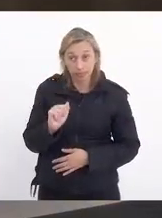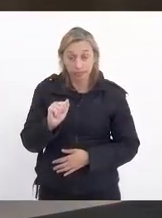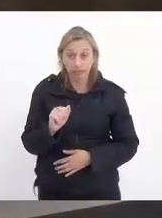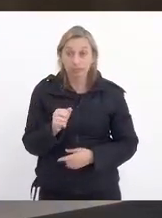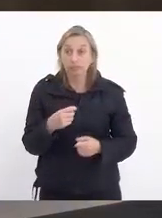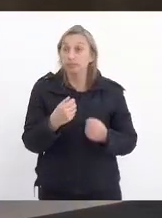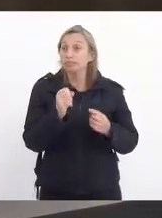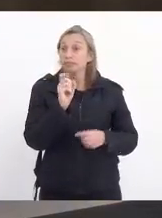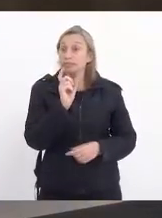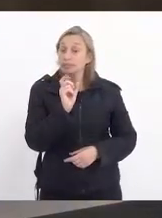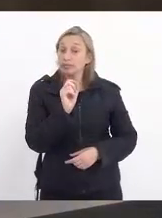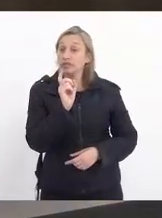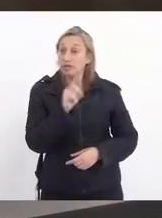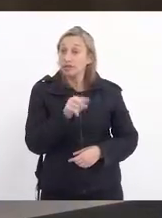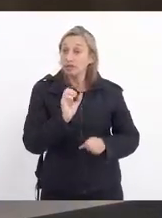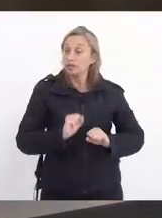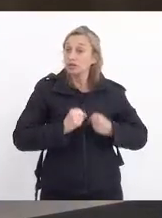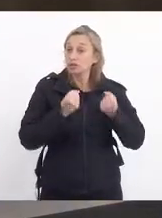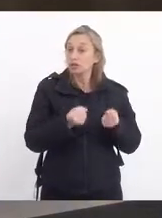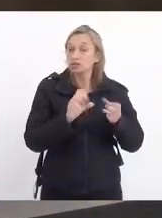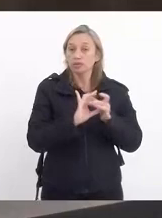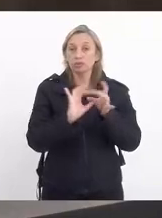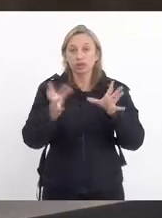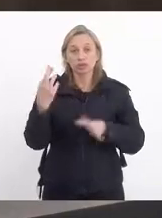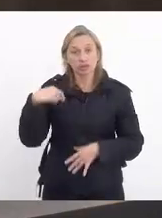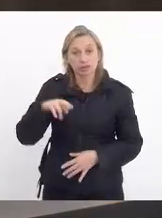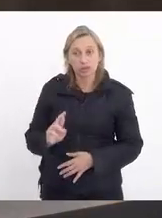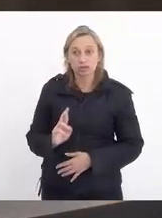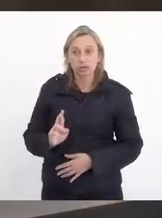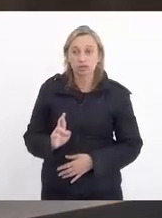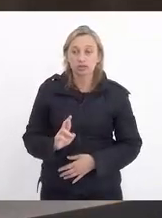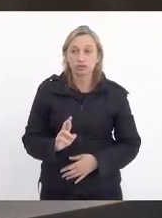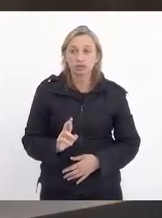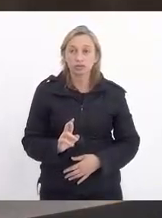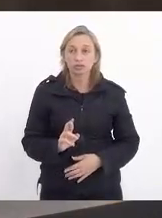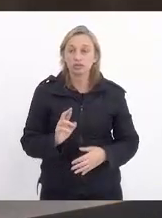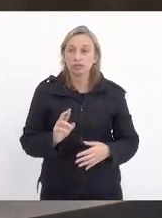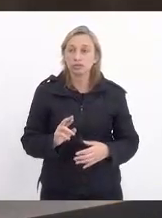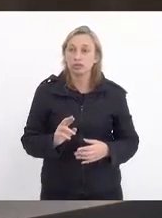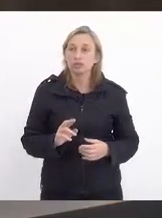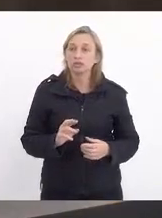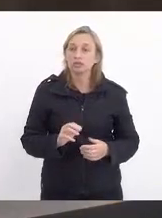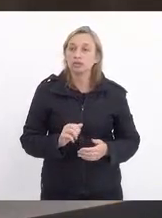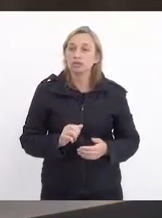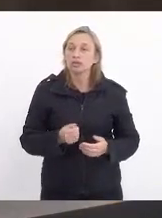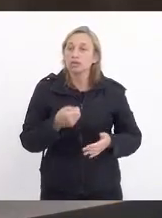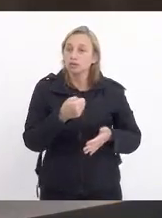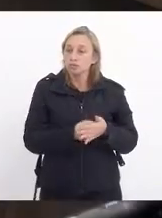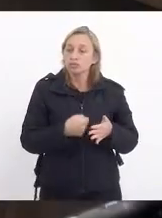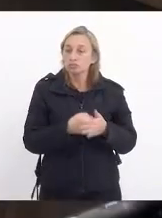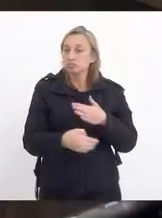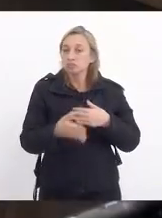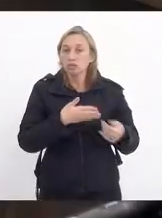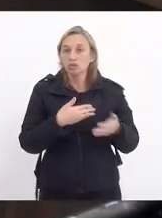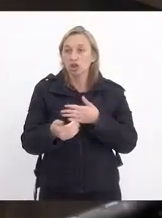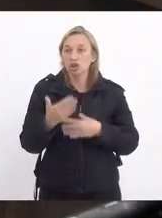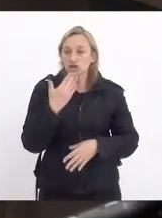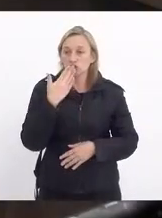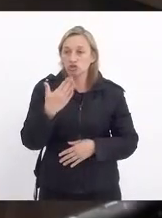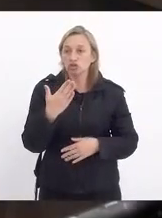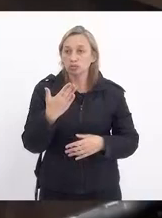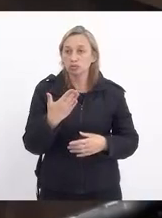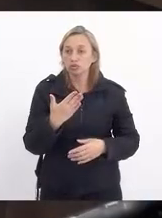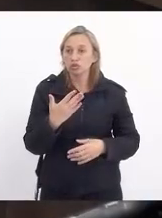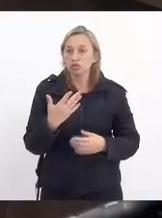que é um defensor da liberdade religiosa e um Combatente contra qualquer tipo de